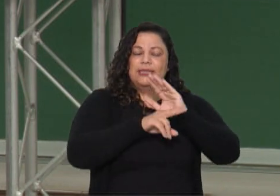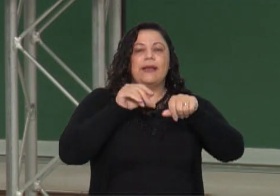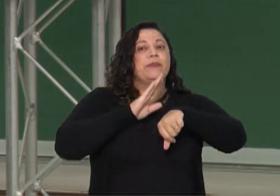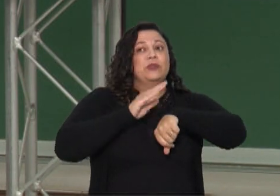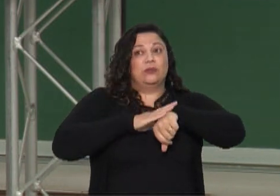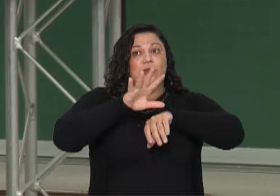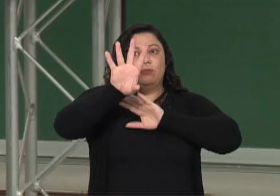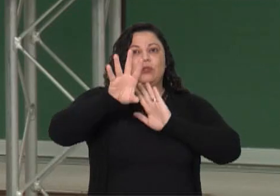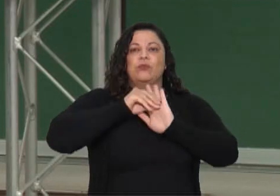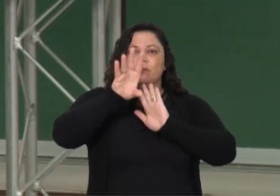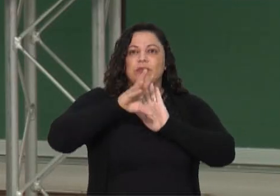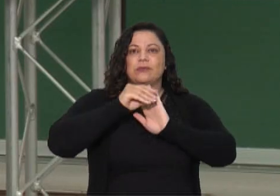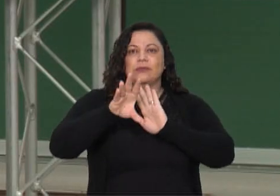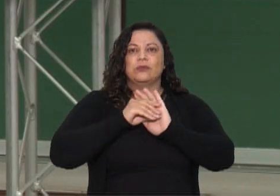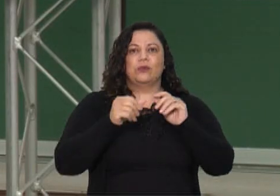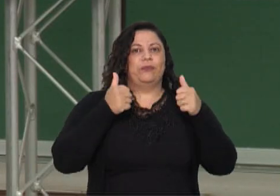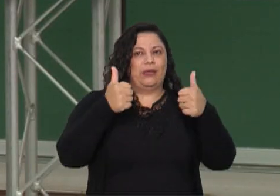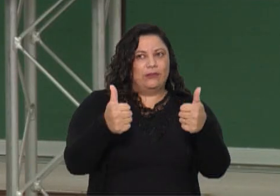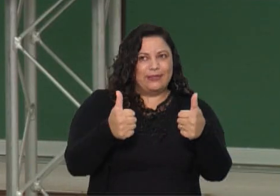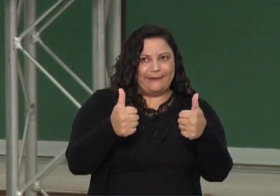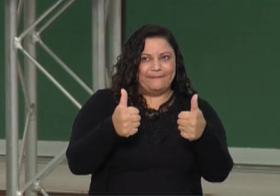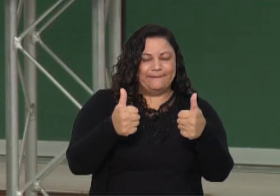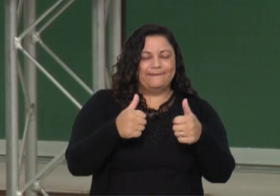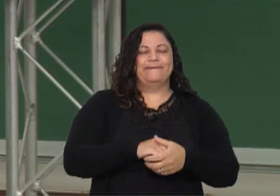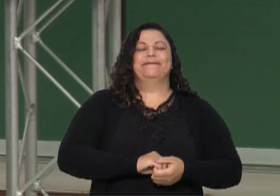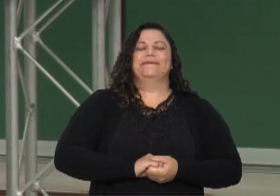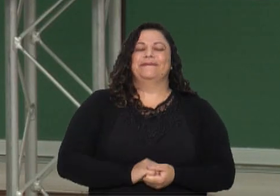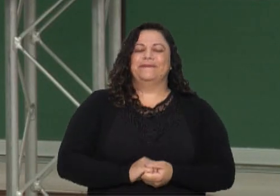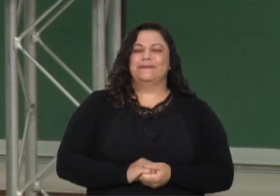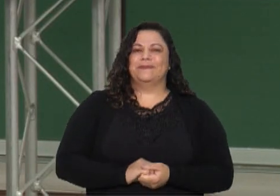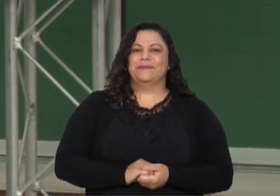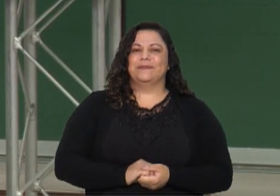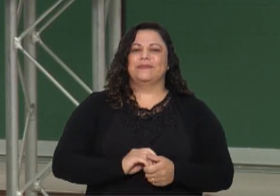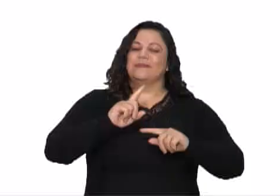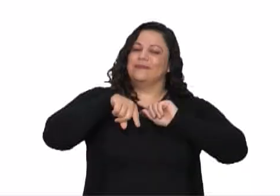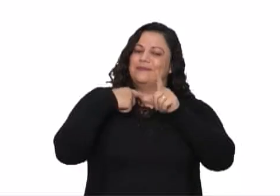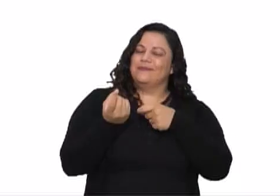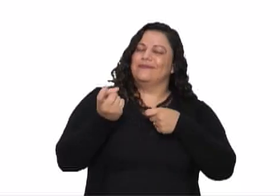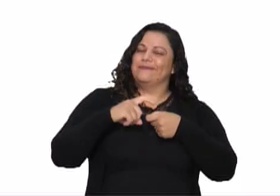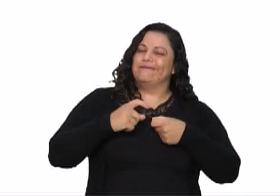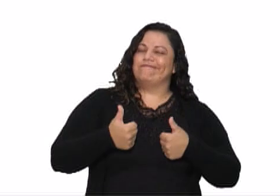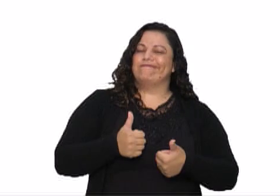tempinho aí para vocês copiarem essa regrinha aí também, beleza? Até daqui a pouquinho.